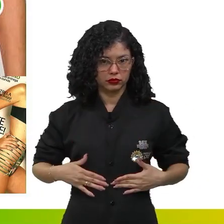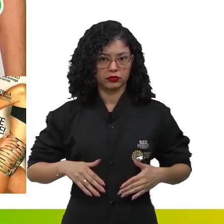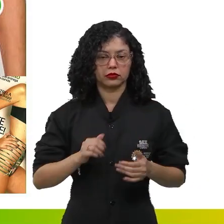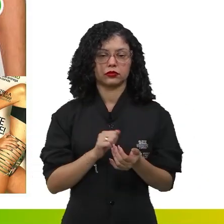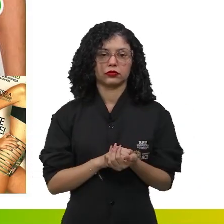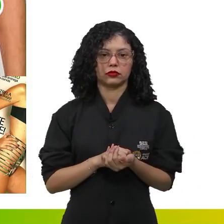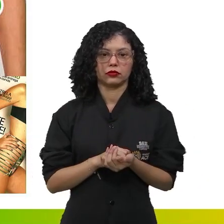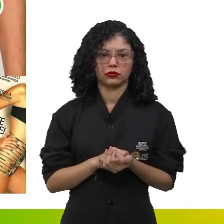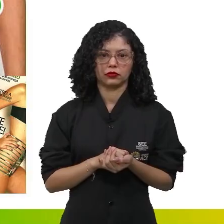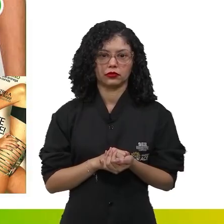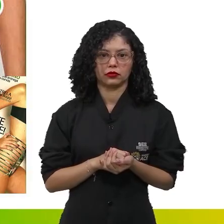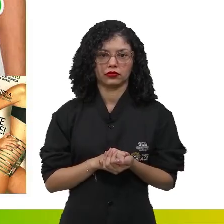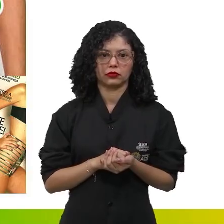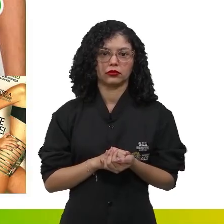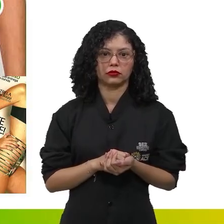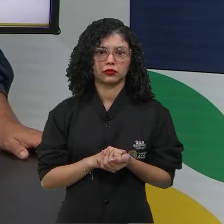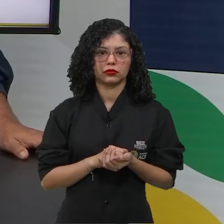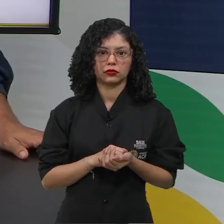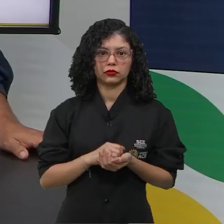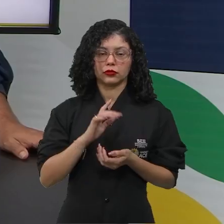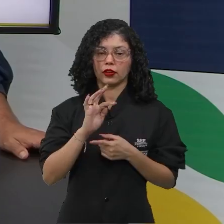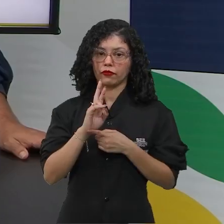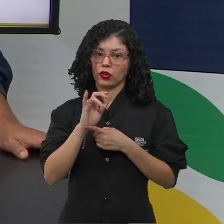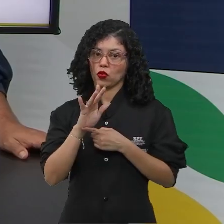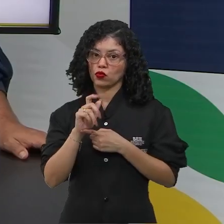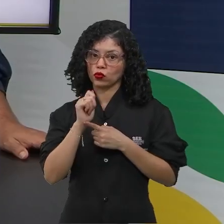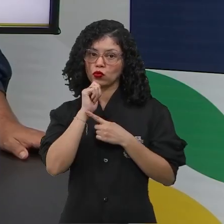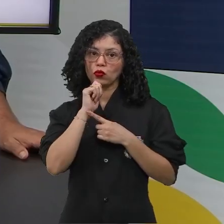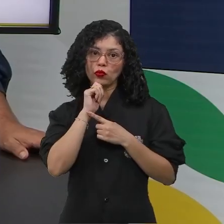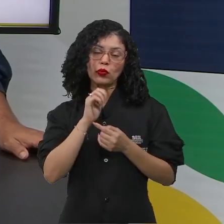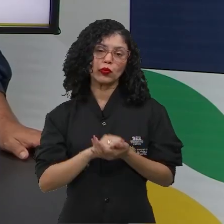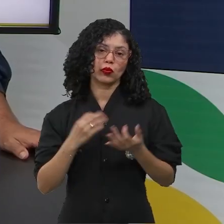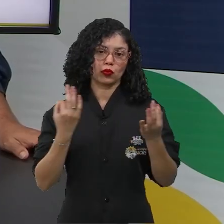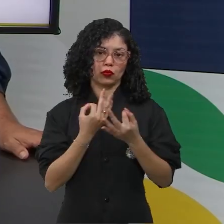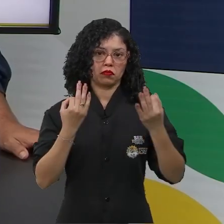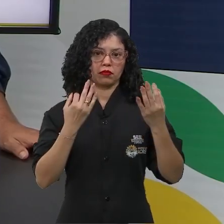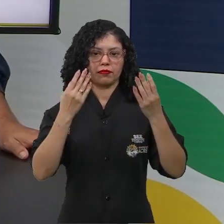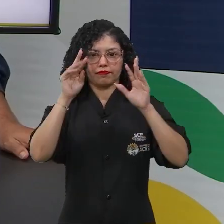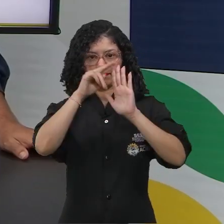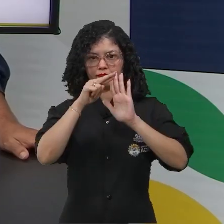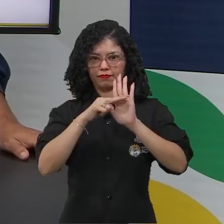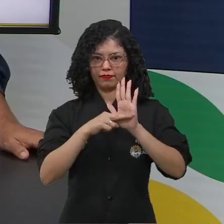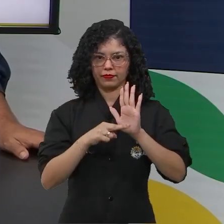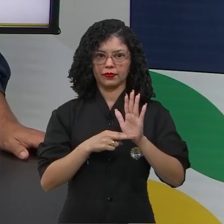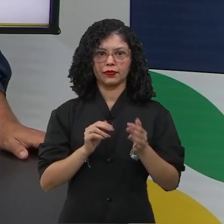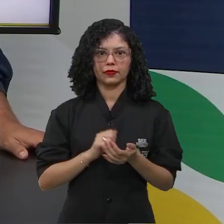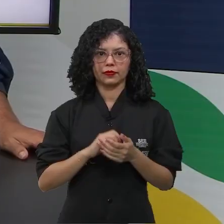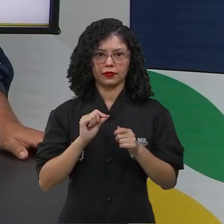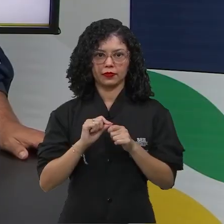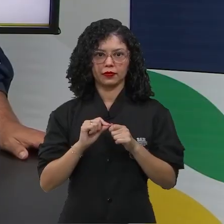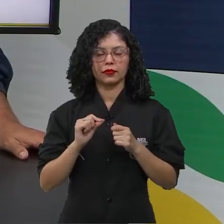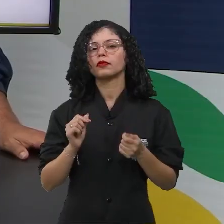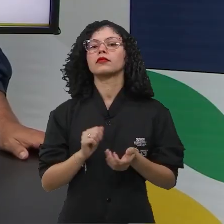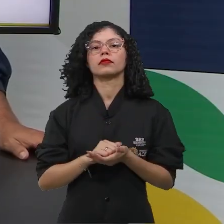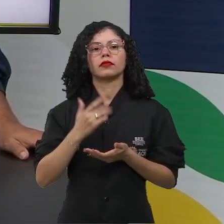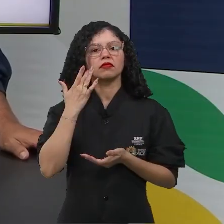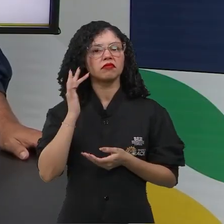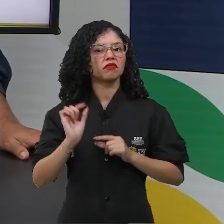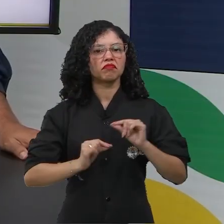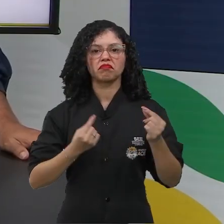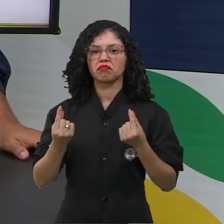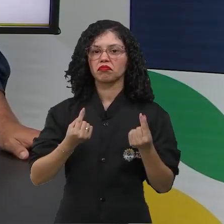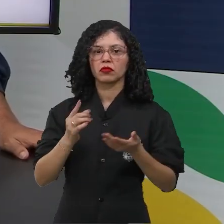perfeito. Os filtros são um grande exemplo de tipo, vamos deixar todo mundo padrão. Então, taca ali um filtro, ninguém sabe quem